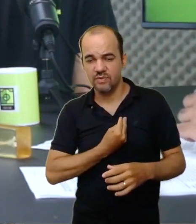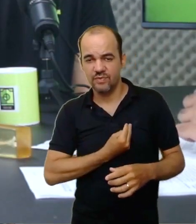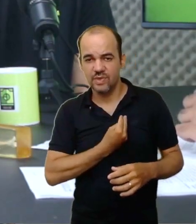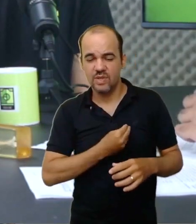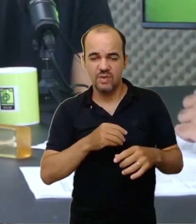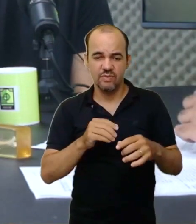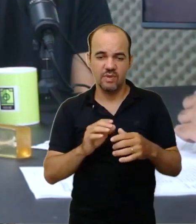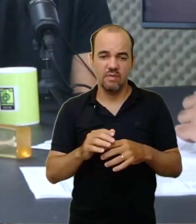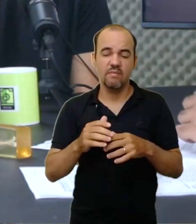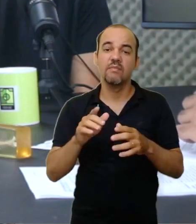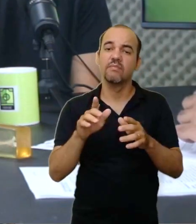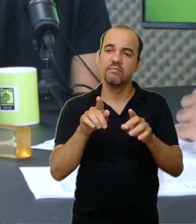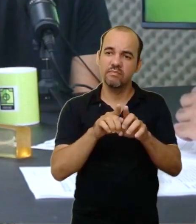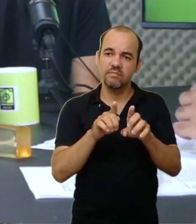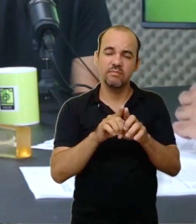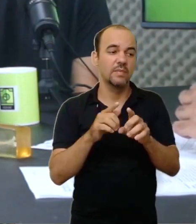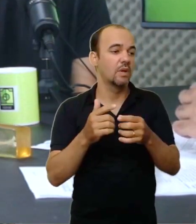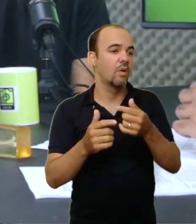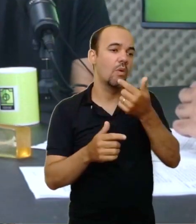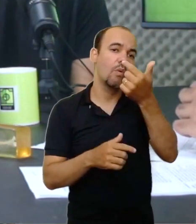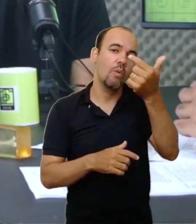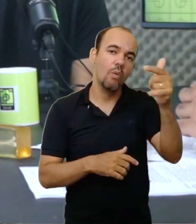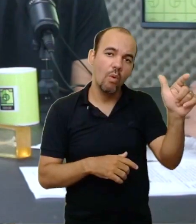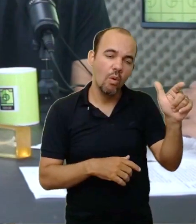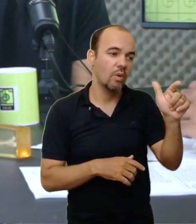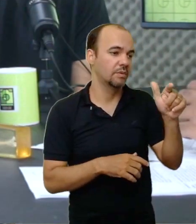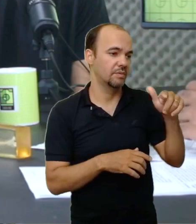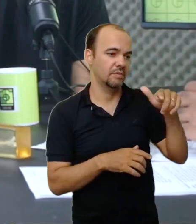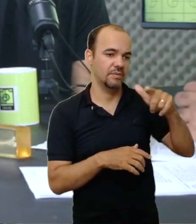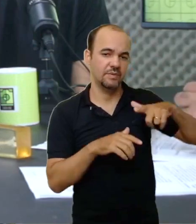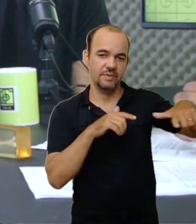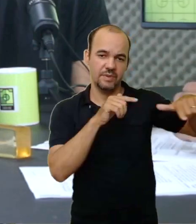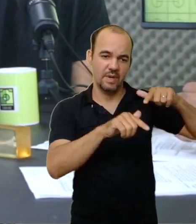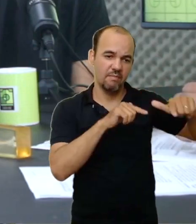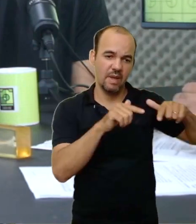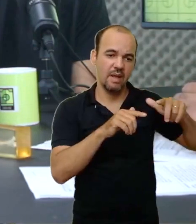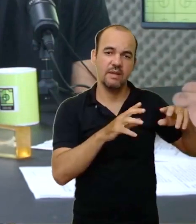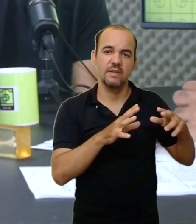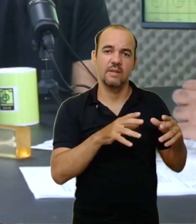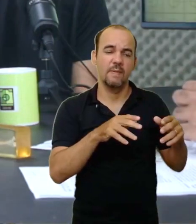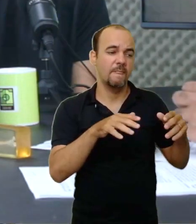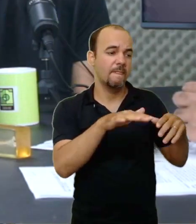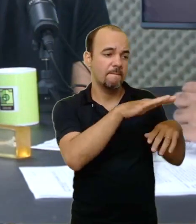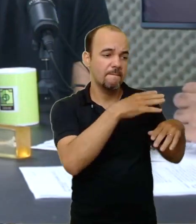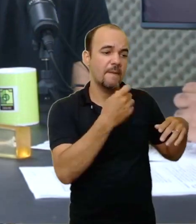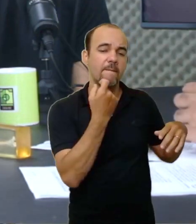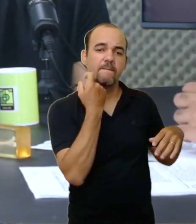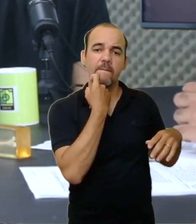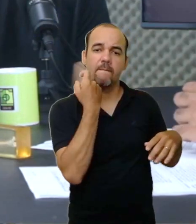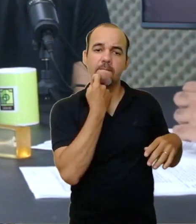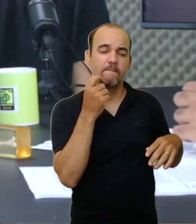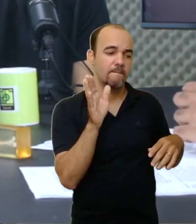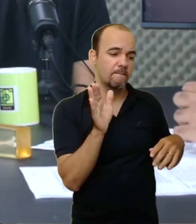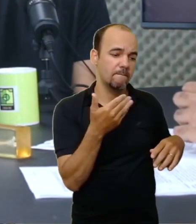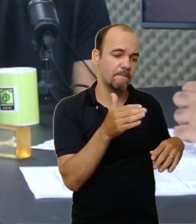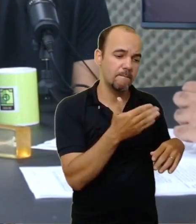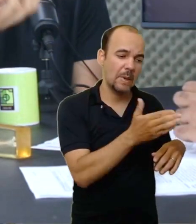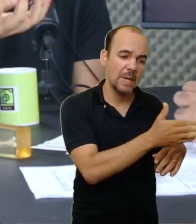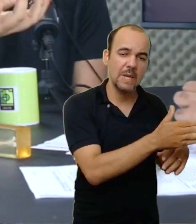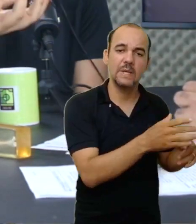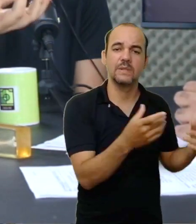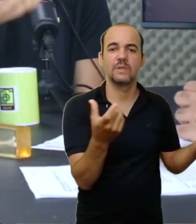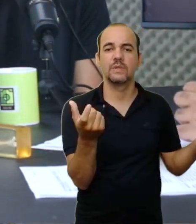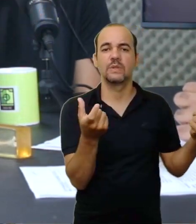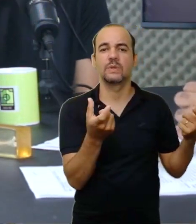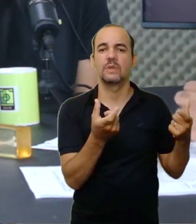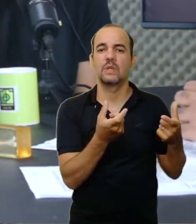exemplo, já mostram que o estoque pesqueiro, né, dos organismos de peixes que a gente se alimenta já estão